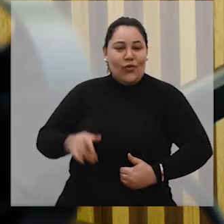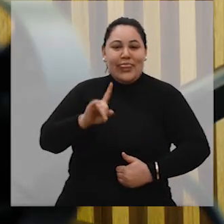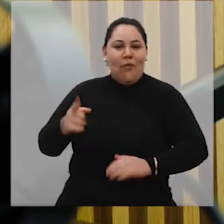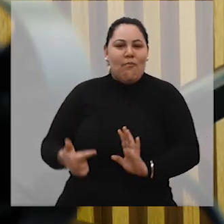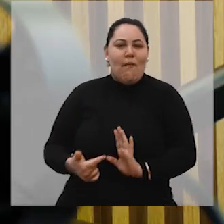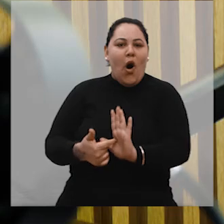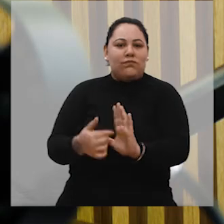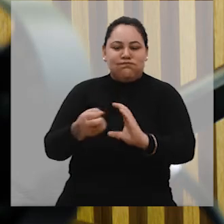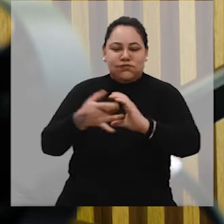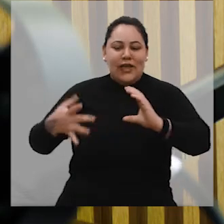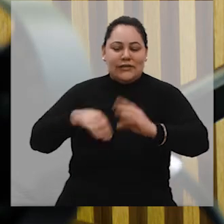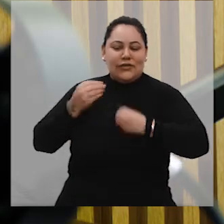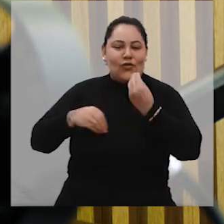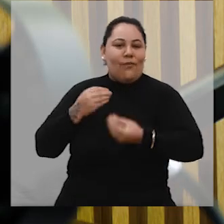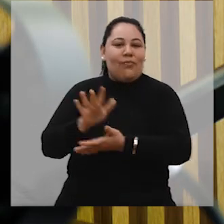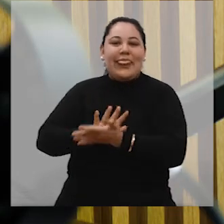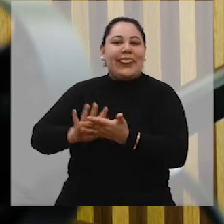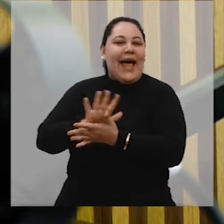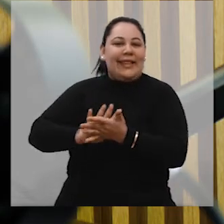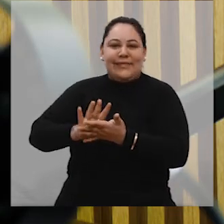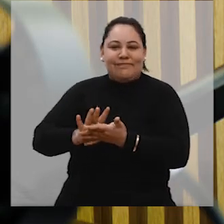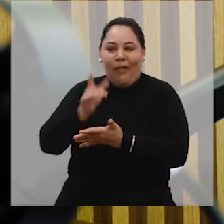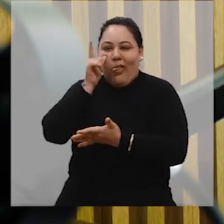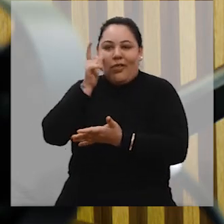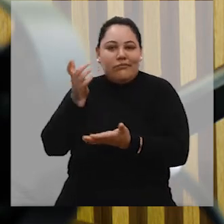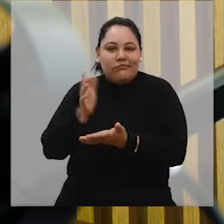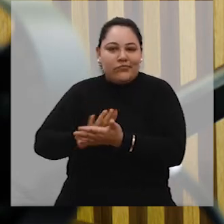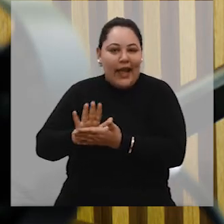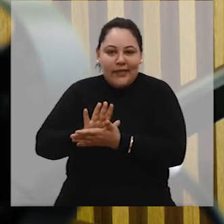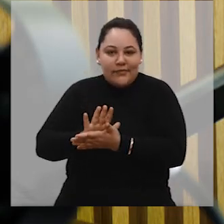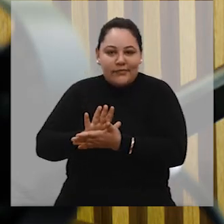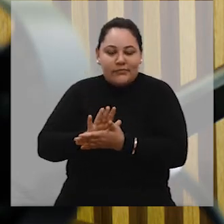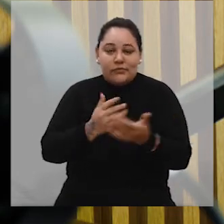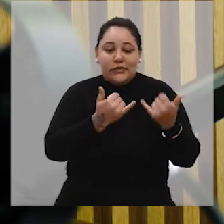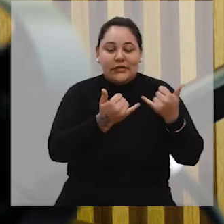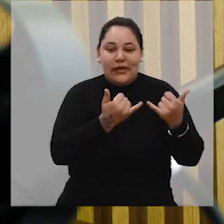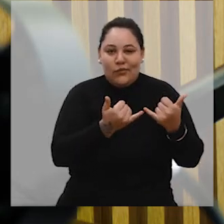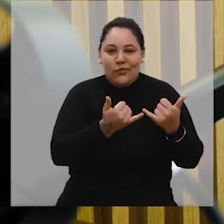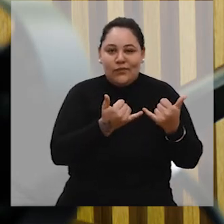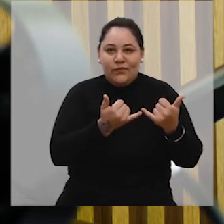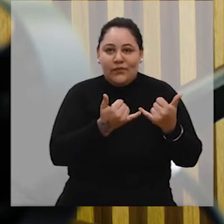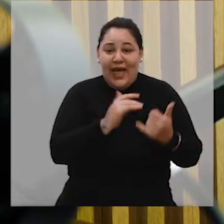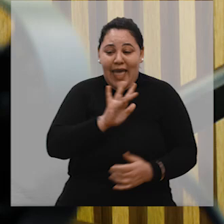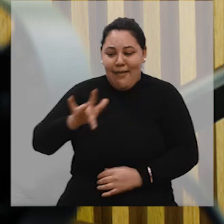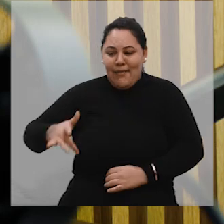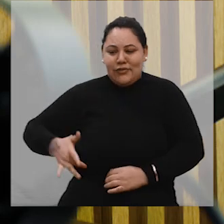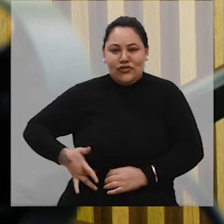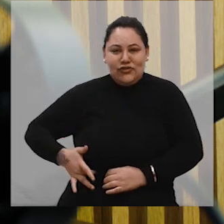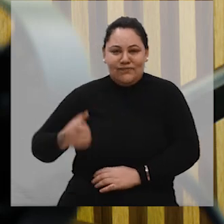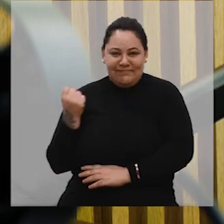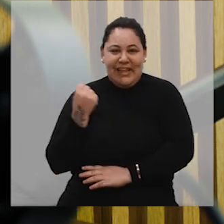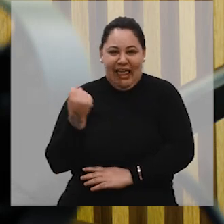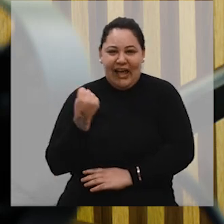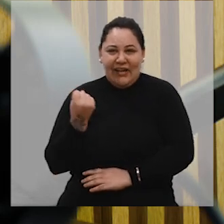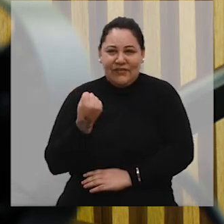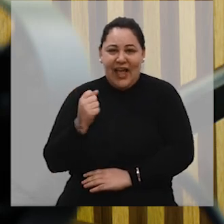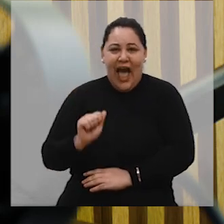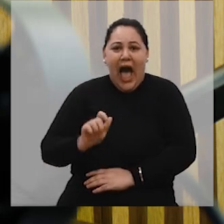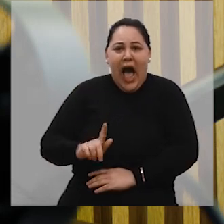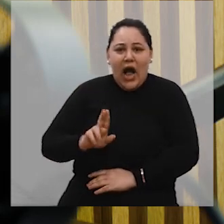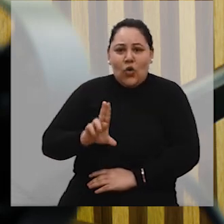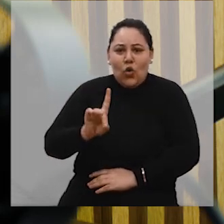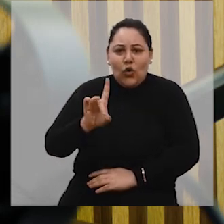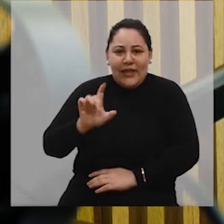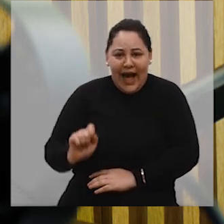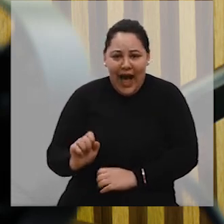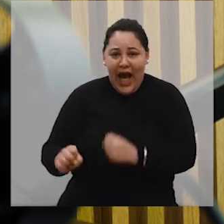dado que nos chame a atenção. No caso das hepatites agudas, alguns dos pacientes que se